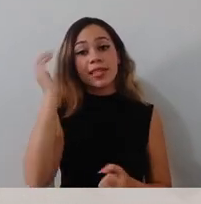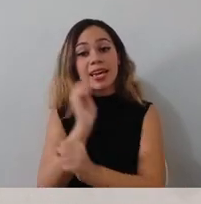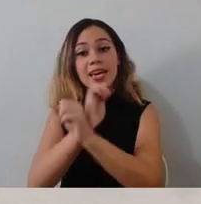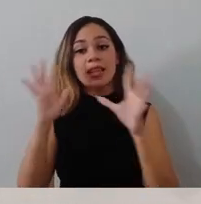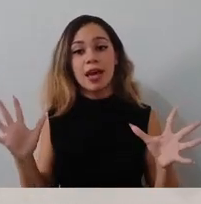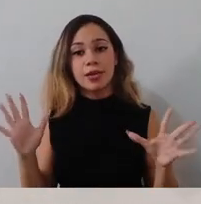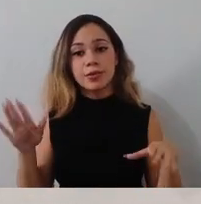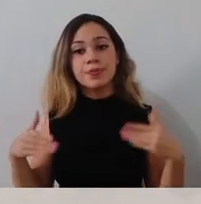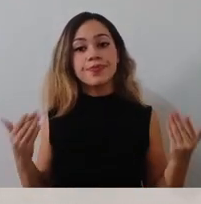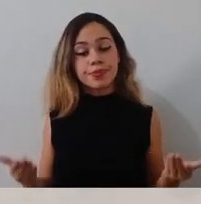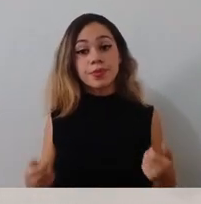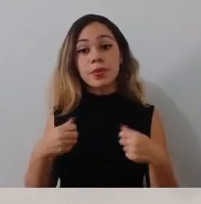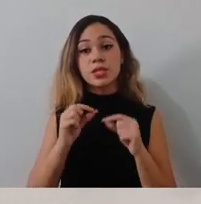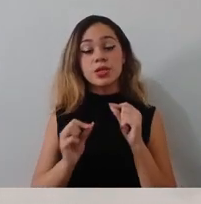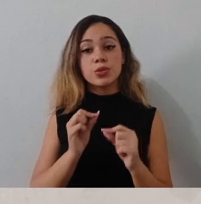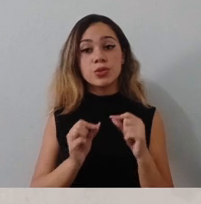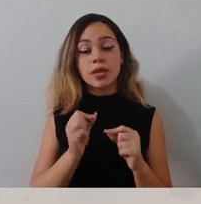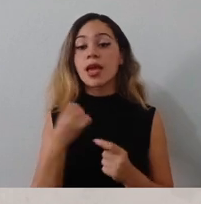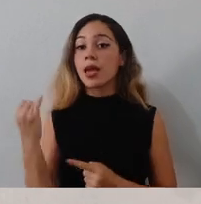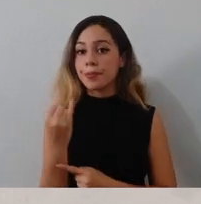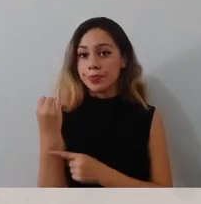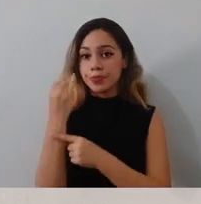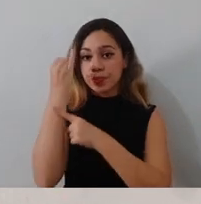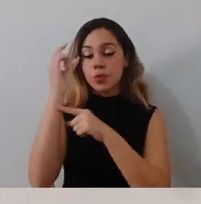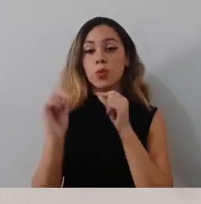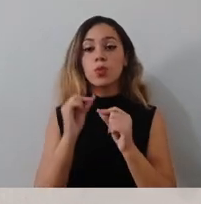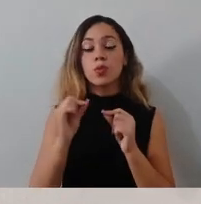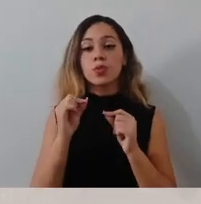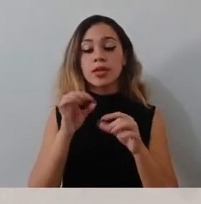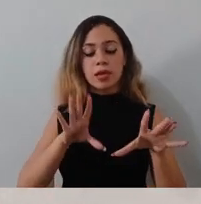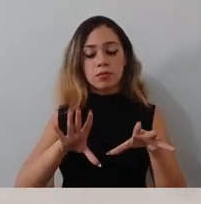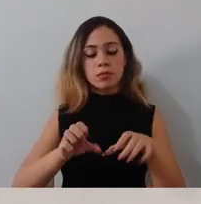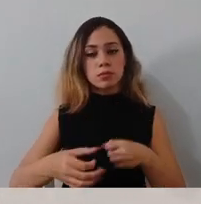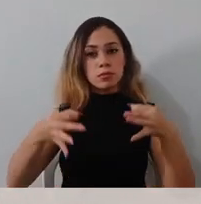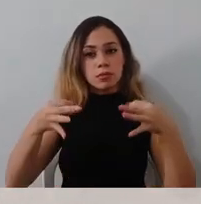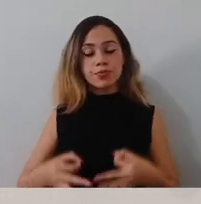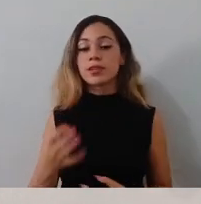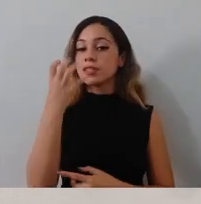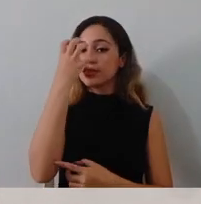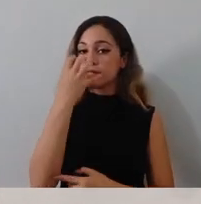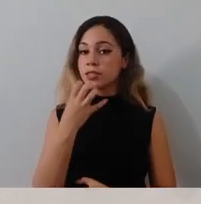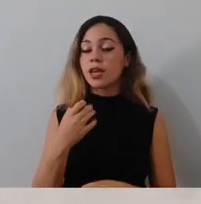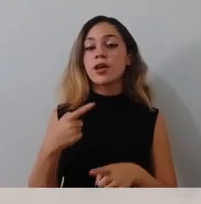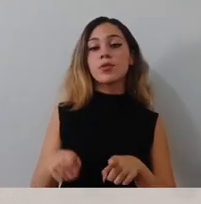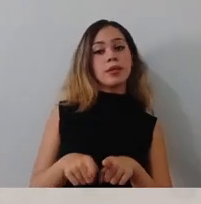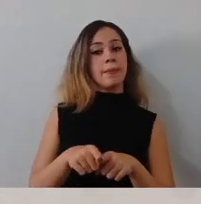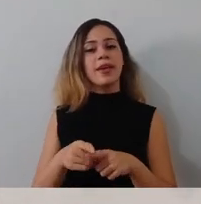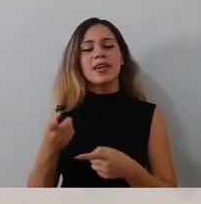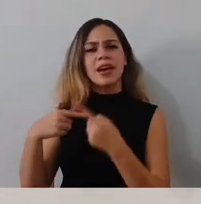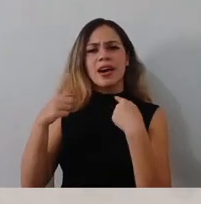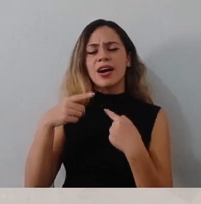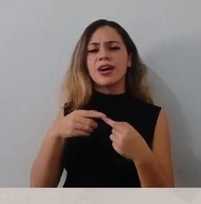compreender. Então, nesse sentido, é muito importante uma qualificação. Antes de